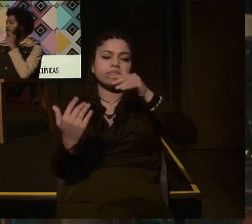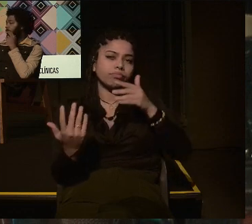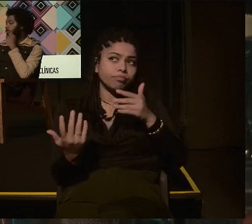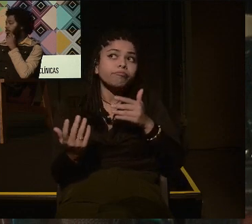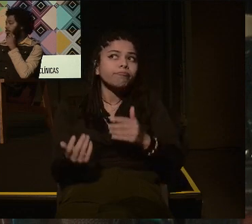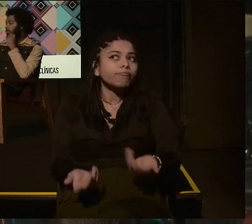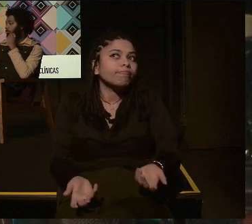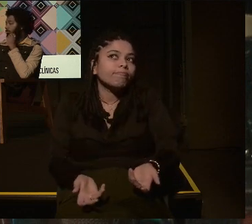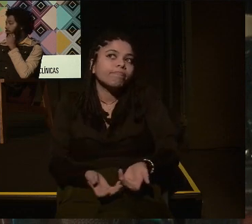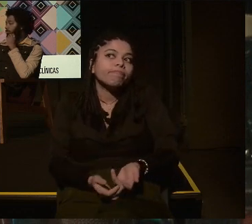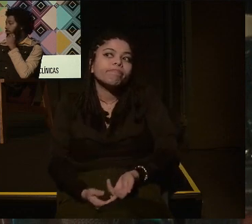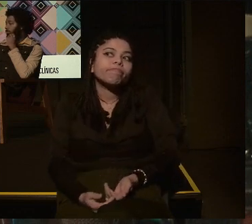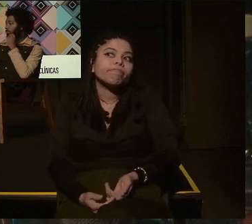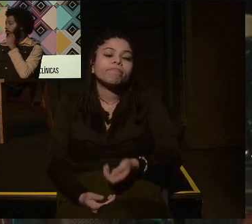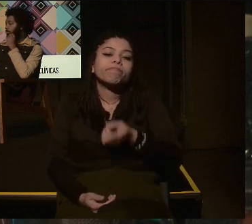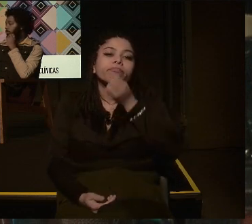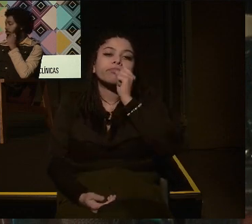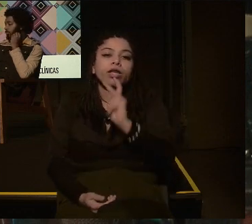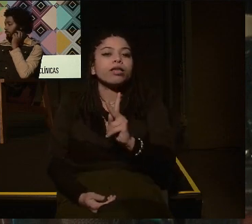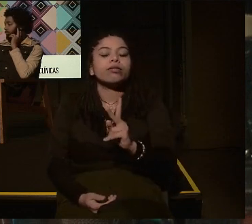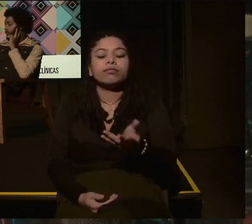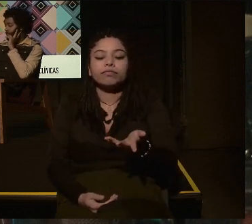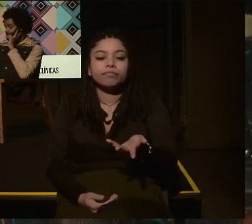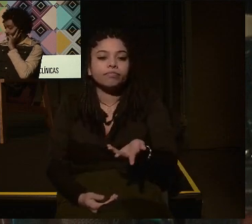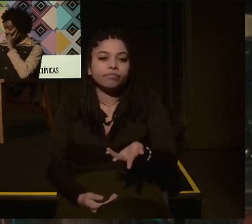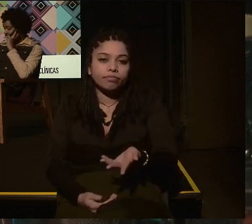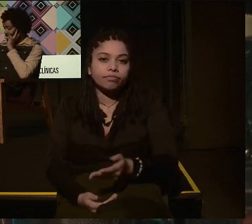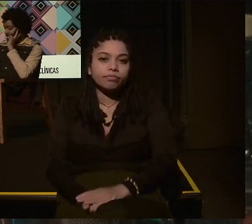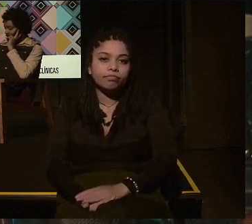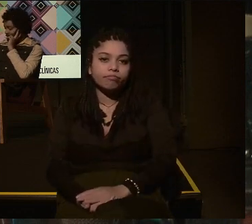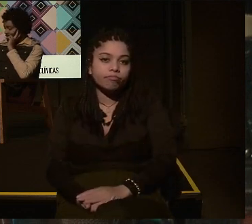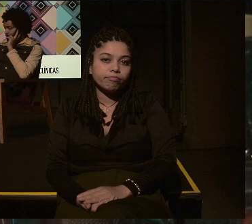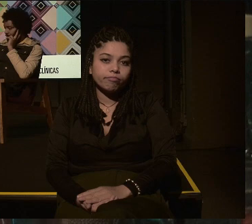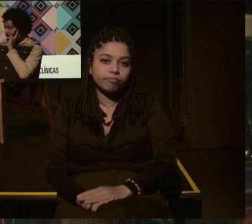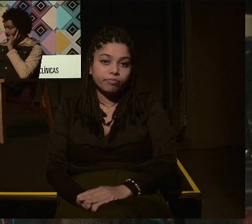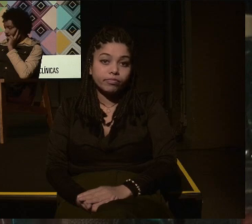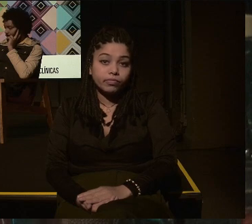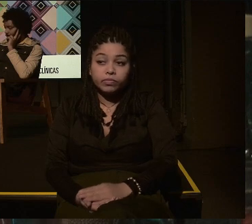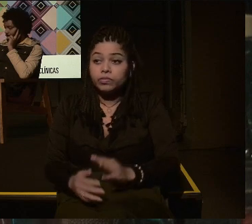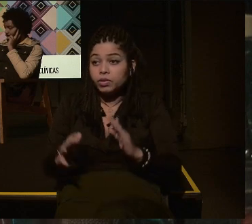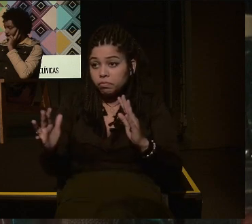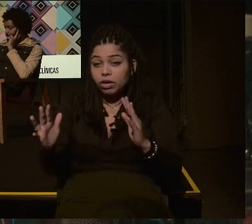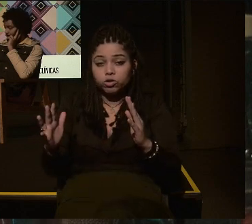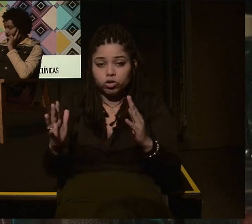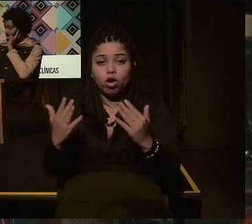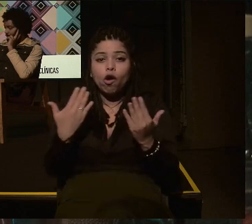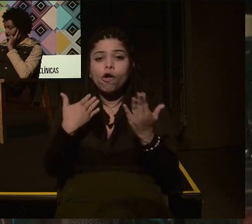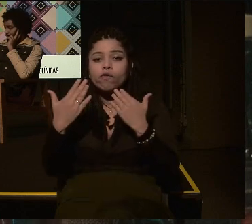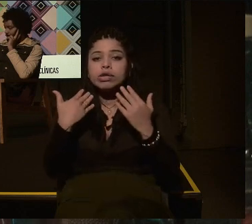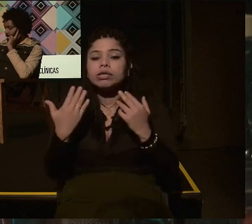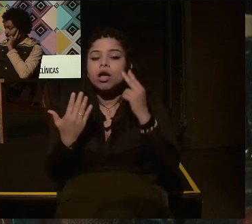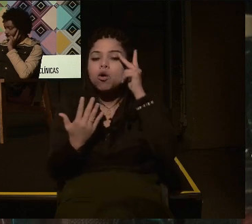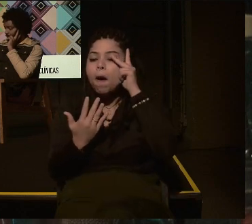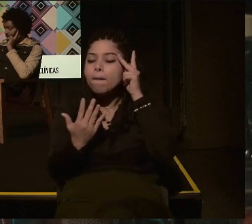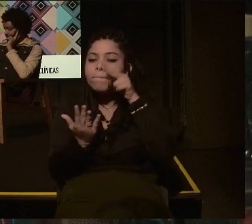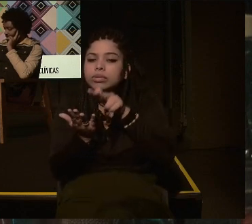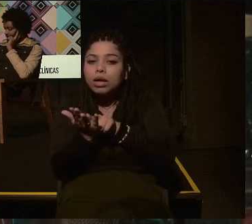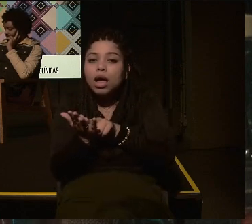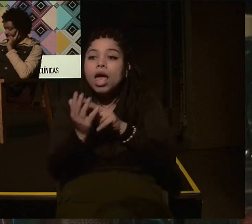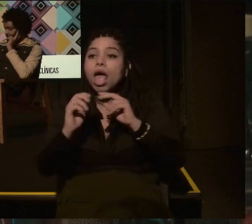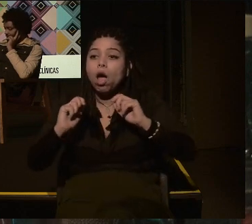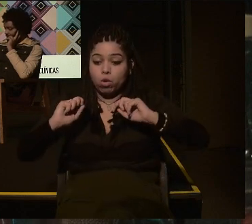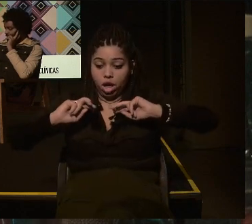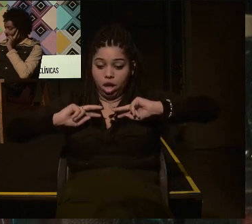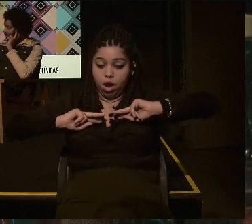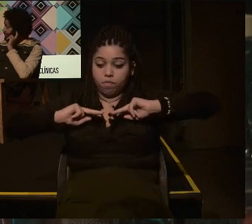Tudo bem, porque ela se dá, em linguajar psicanalítico, na transferência,